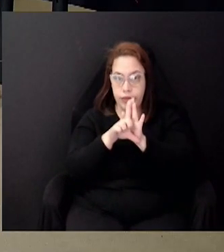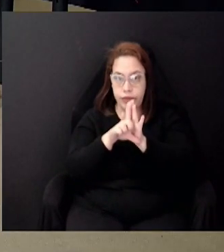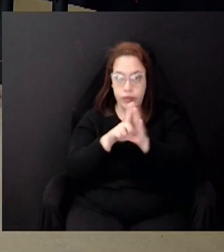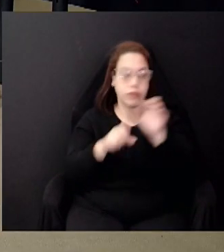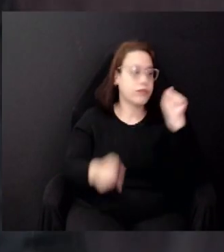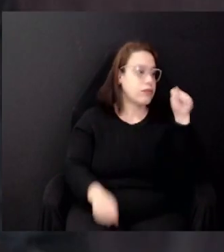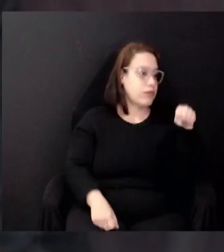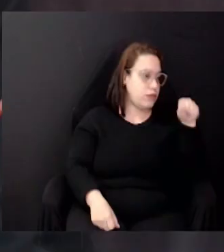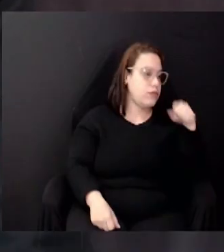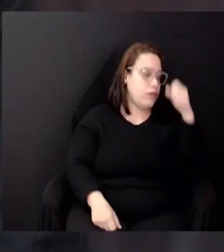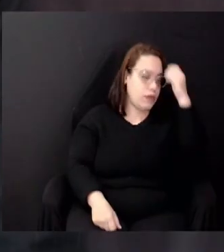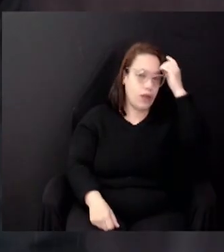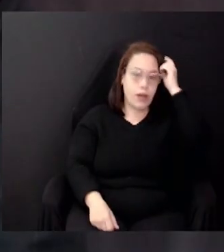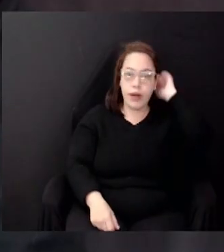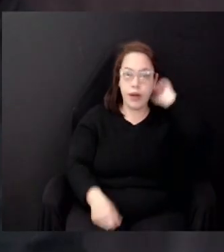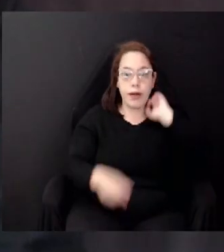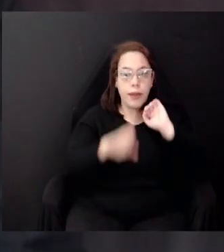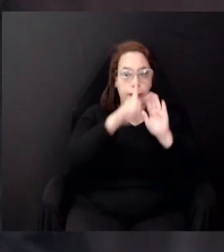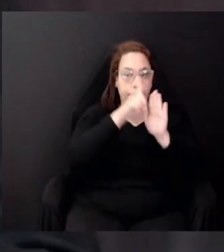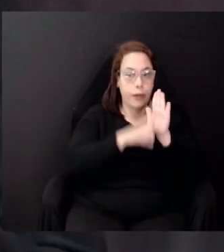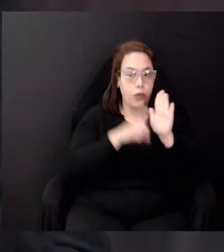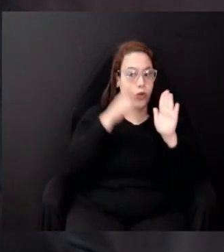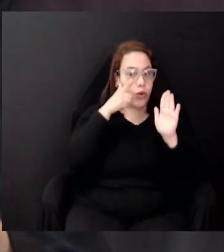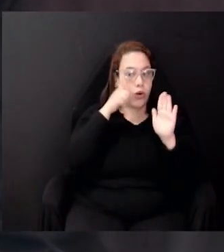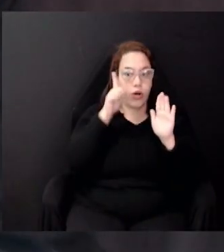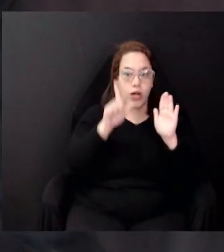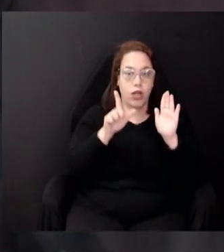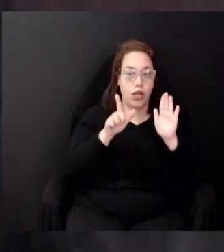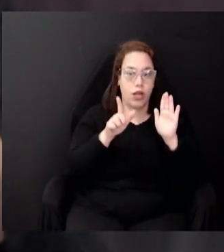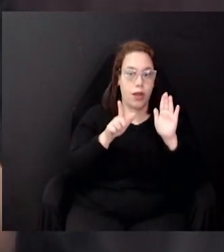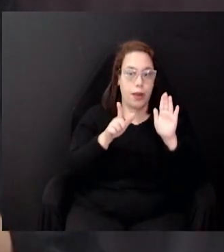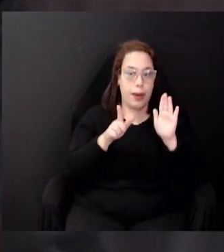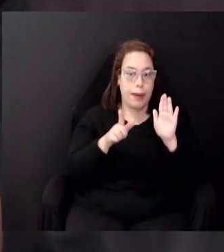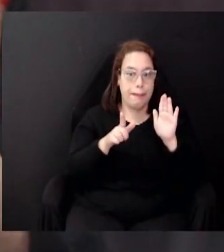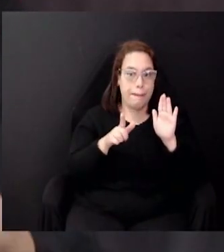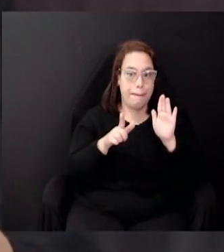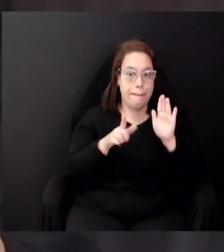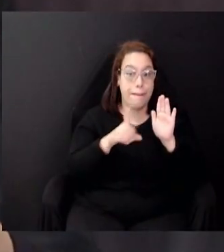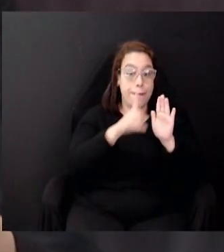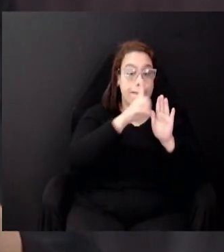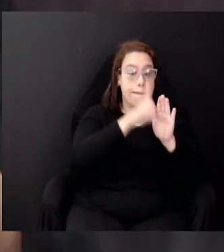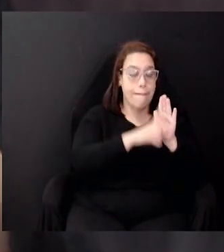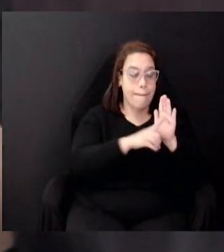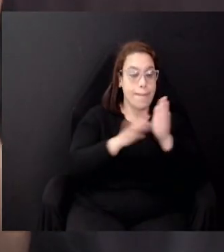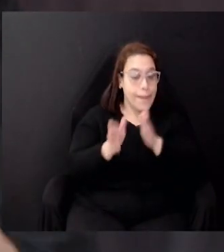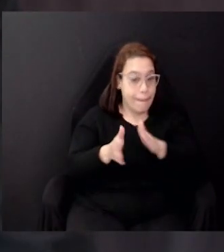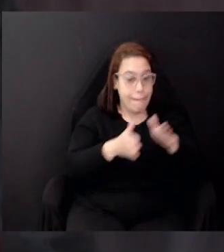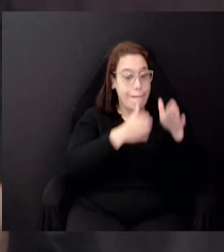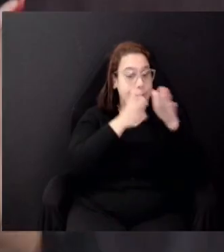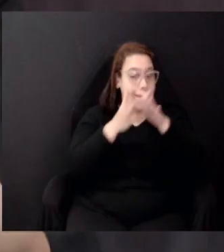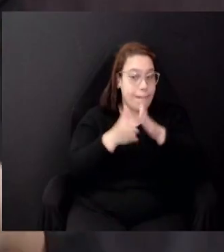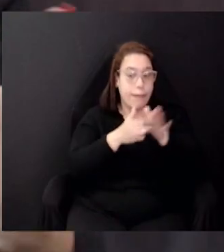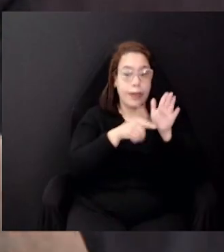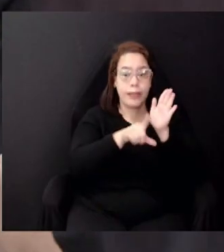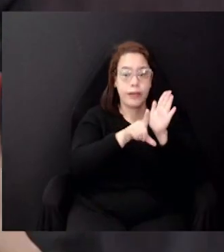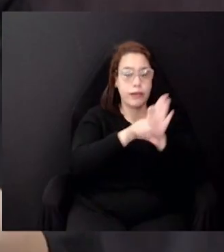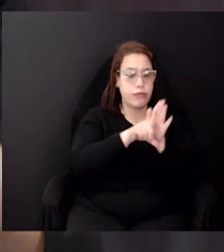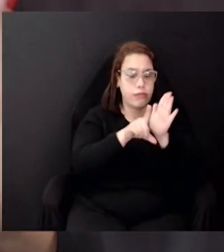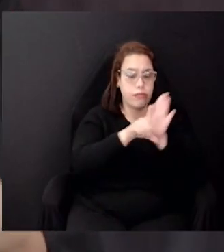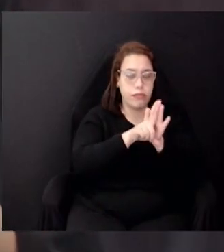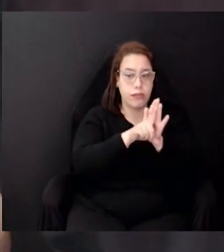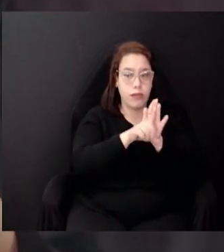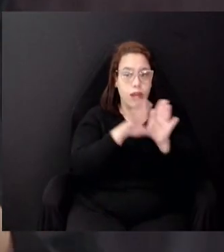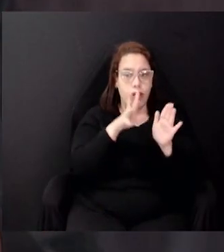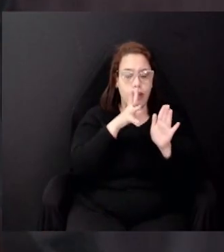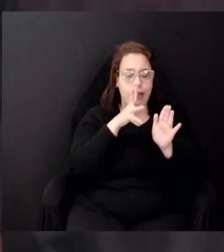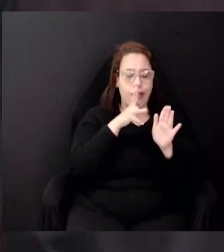o direito não consegue, né? Assim, o direito à produção legislativa, ela é lenta,